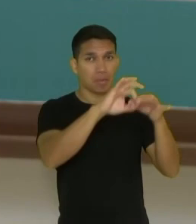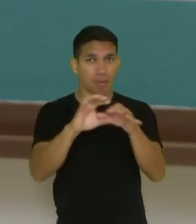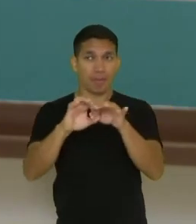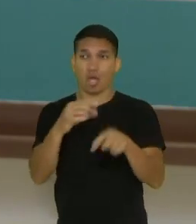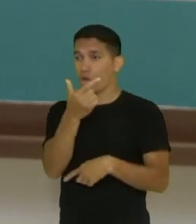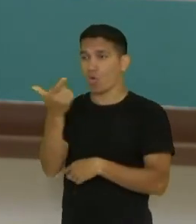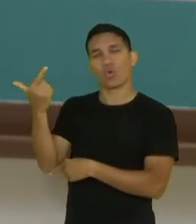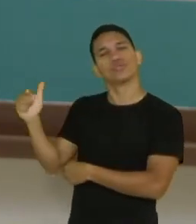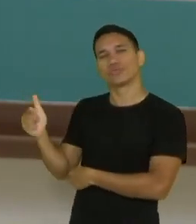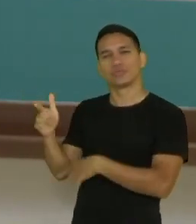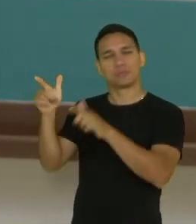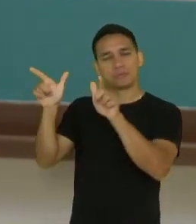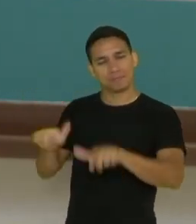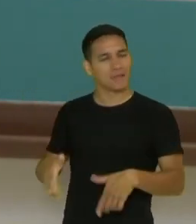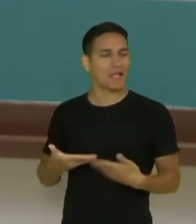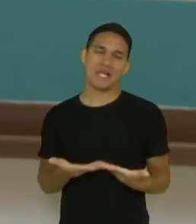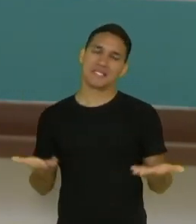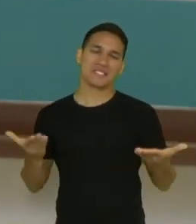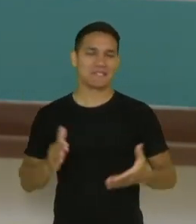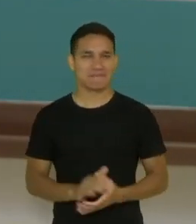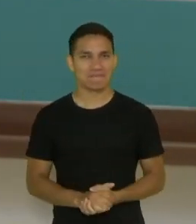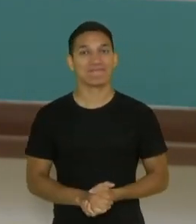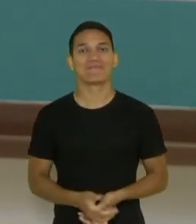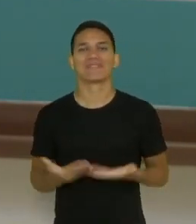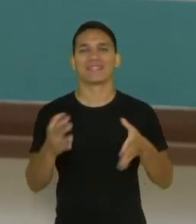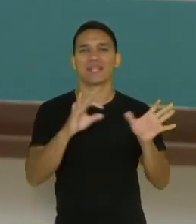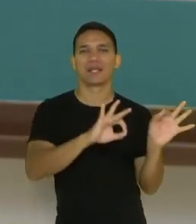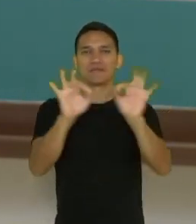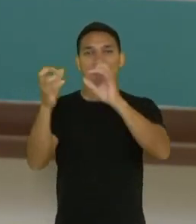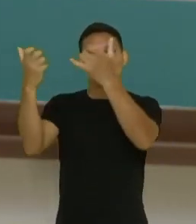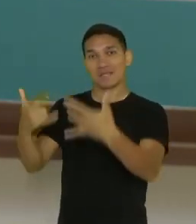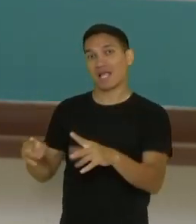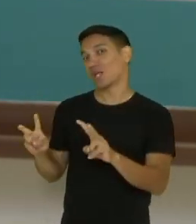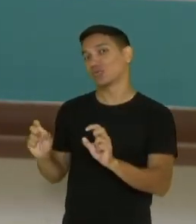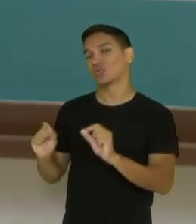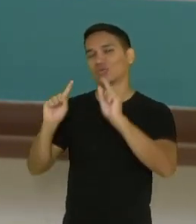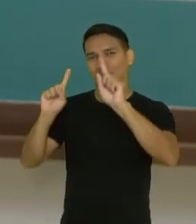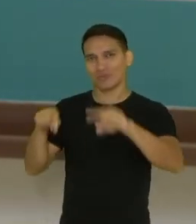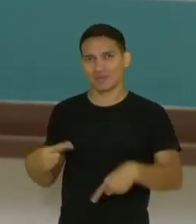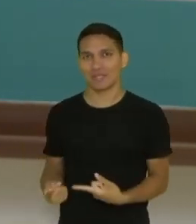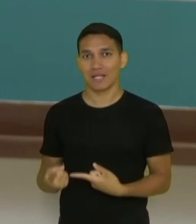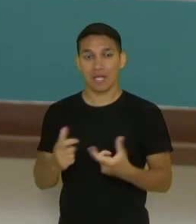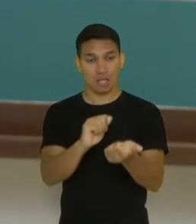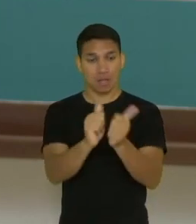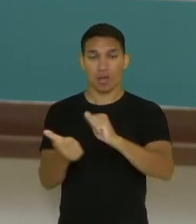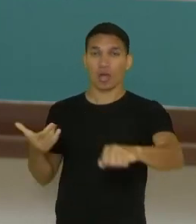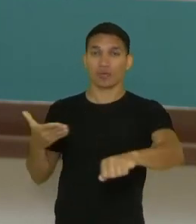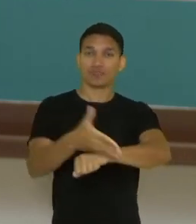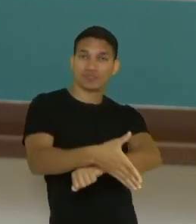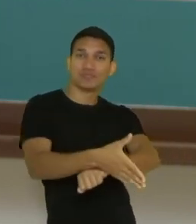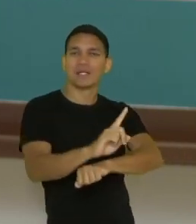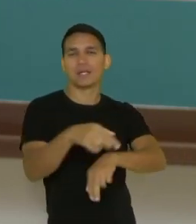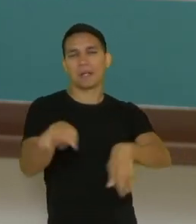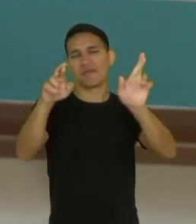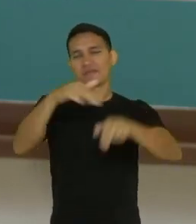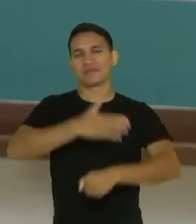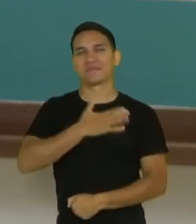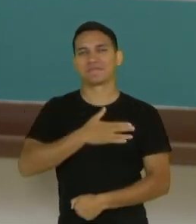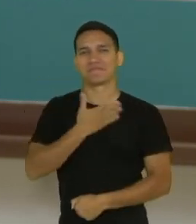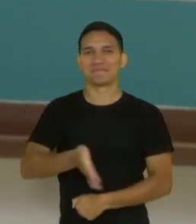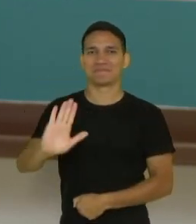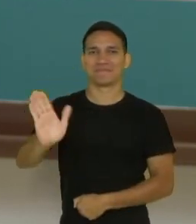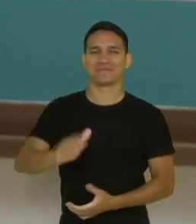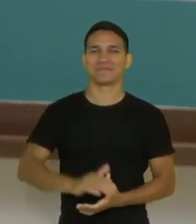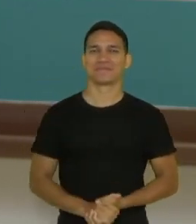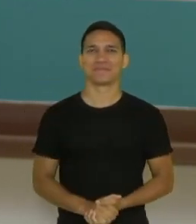que não são olímpicas e isso gente nesse vídeo nós falamos sobre os esportes de invasão eu espero que